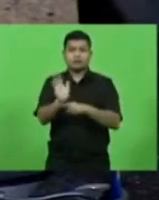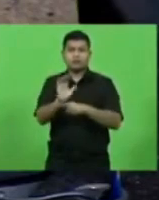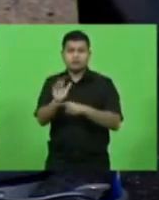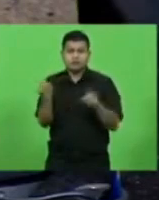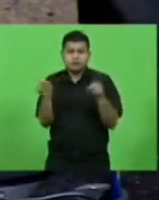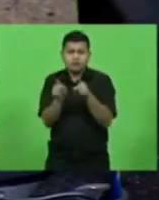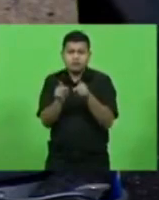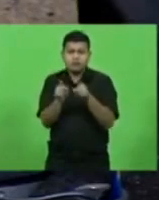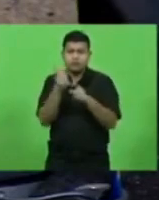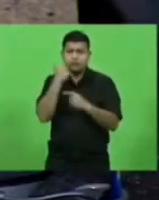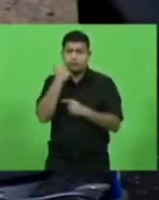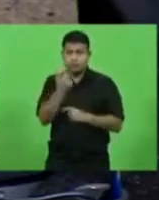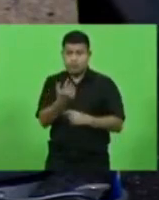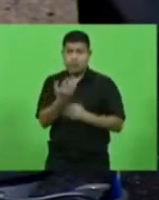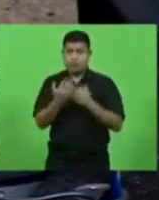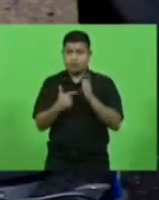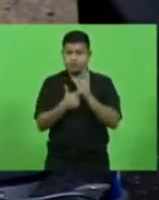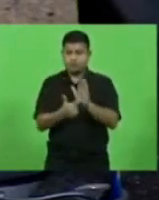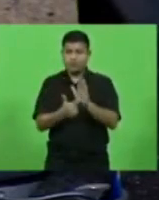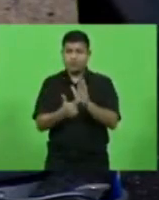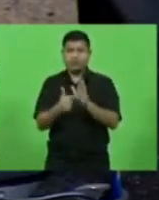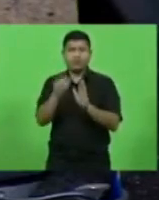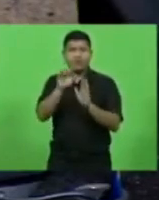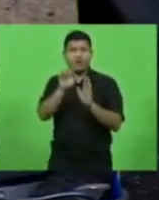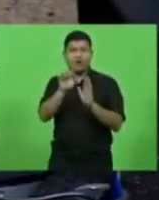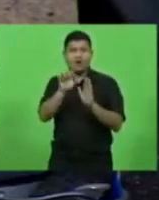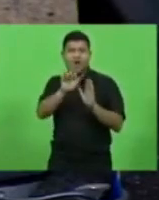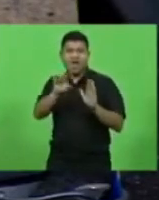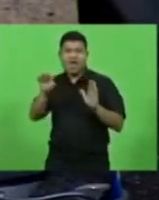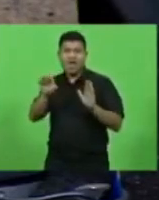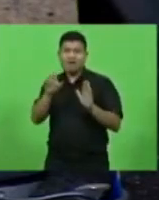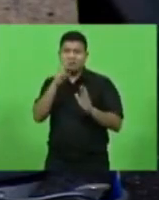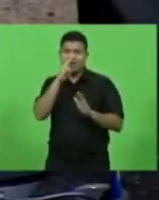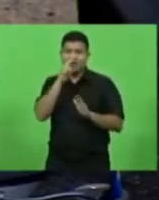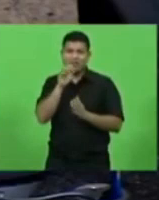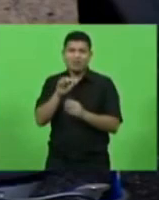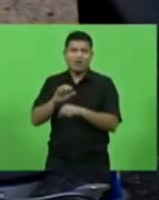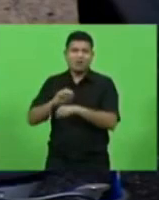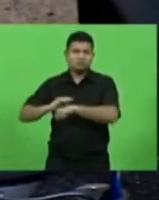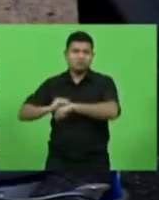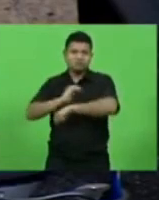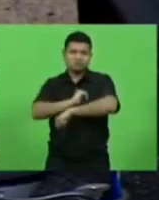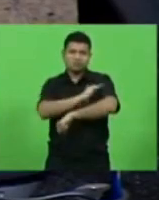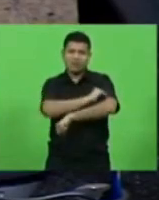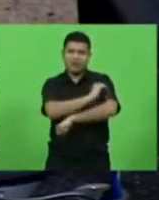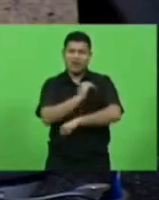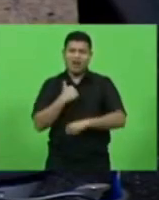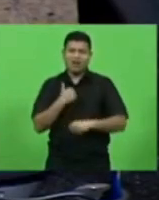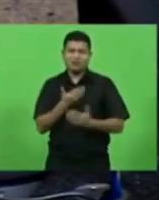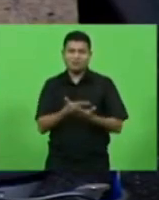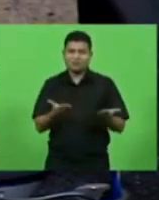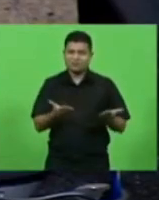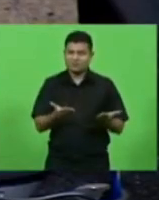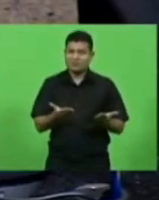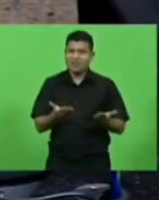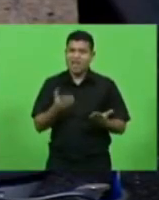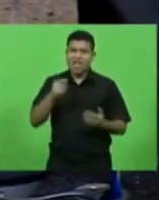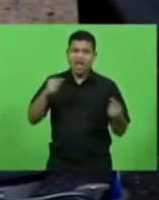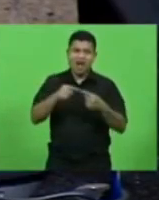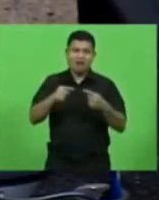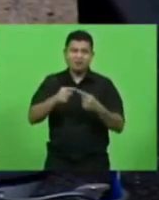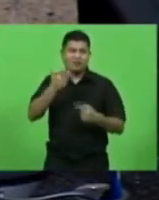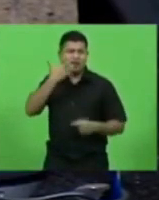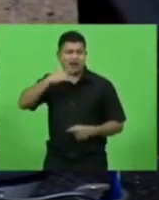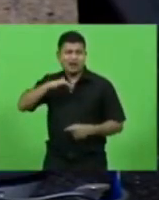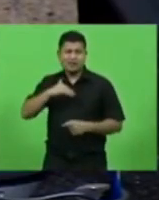para mostrar como essa linguagem do E aí, do sapo não lava o pé, que é extremamente infantil, que é